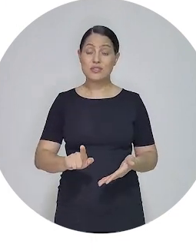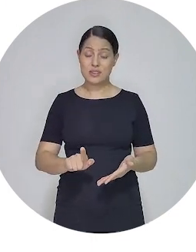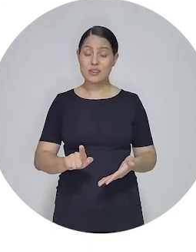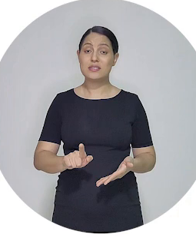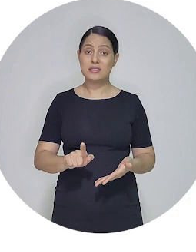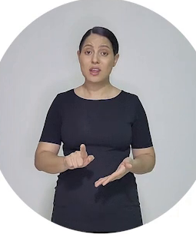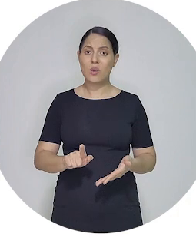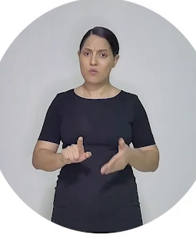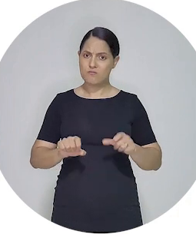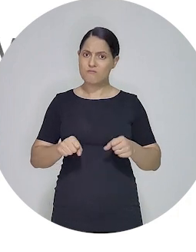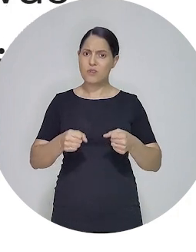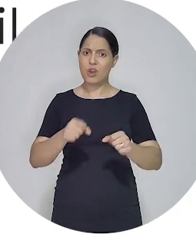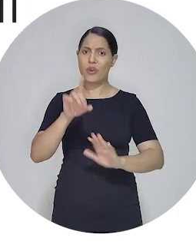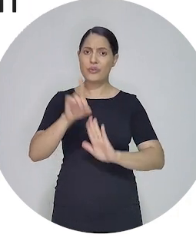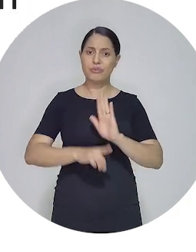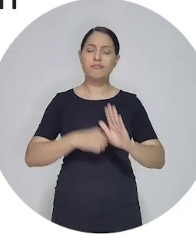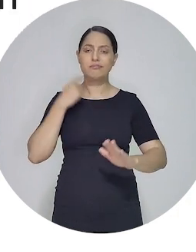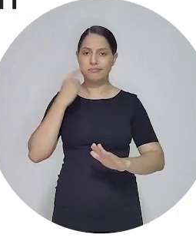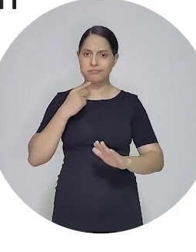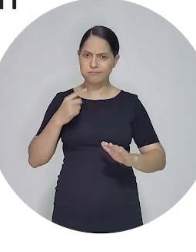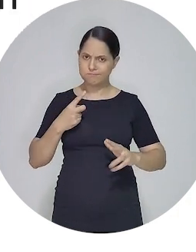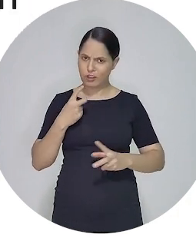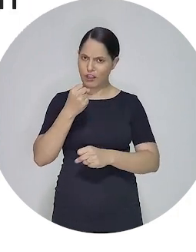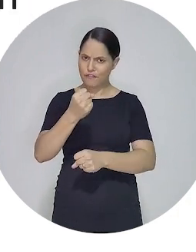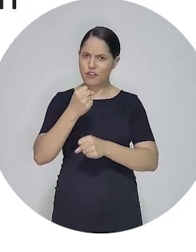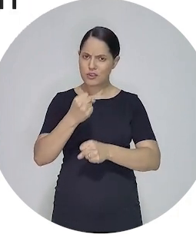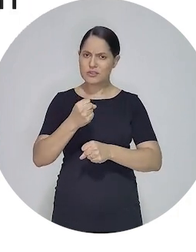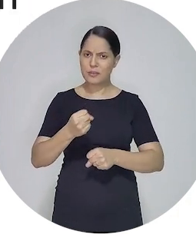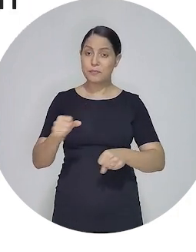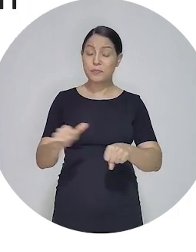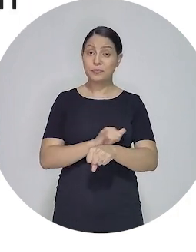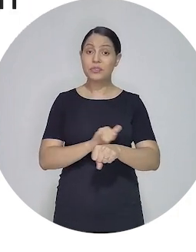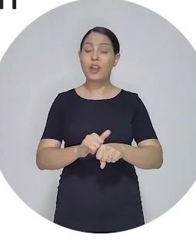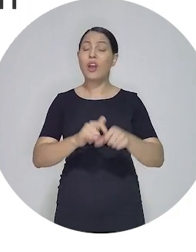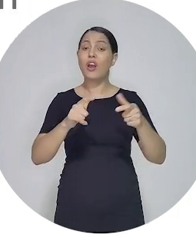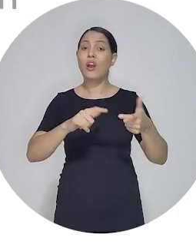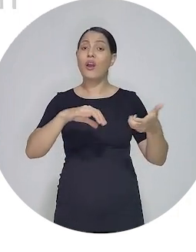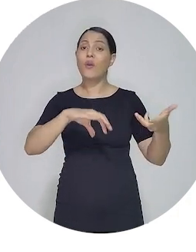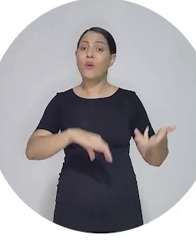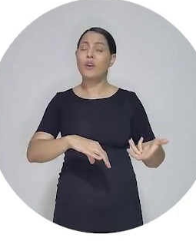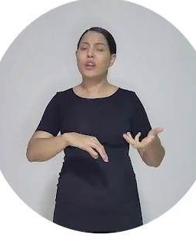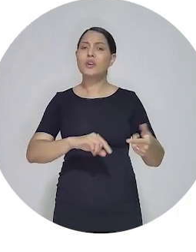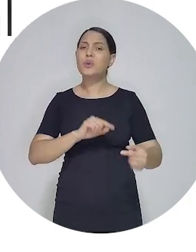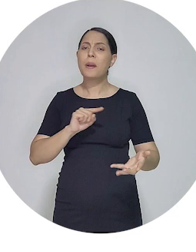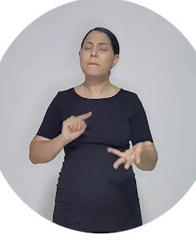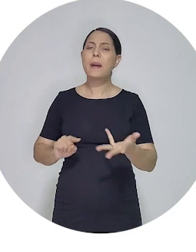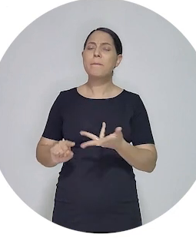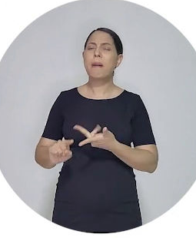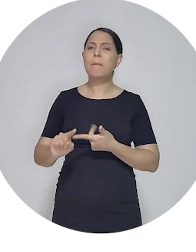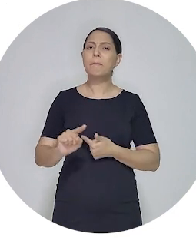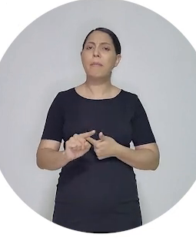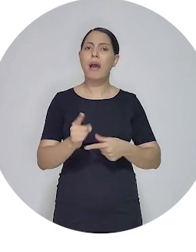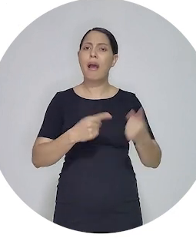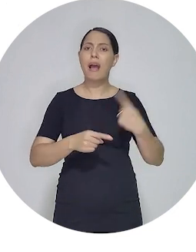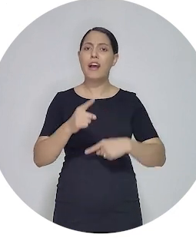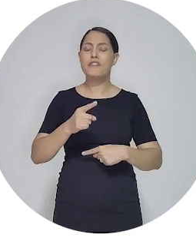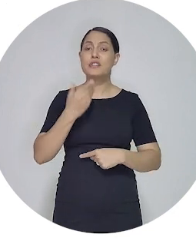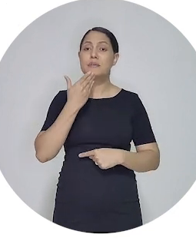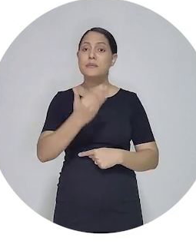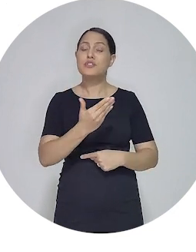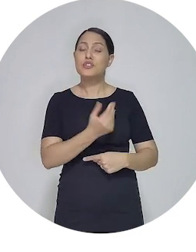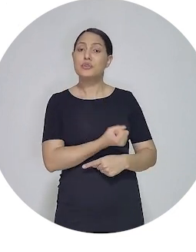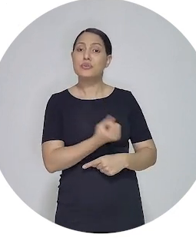atual gestão da entidade buscou reforçar o sistema de prerrogativas da OAB Nacional e articulou no Congresso Nacional